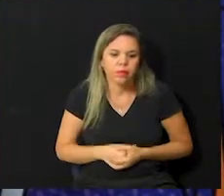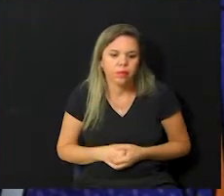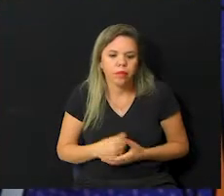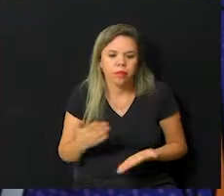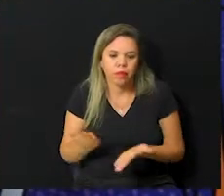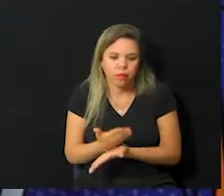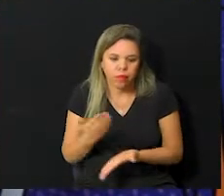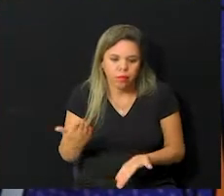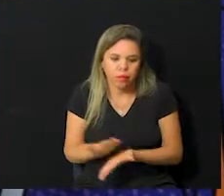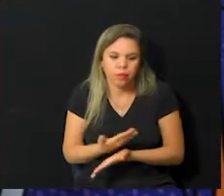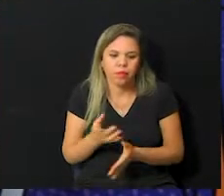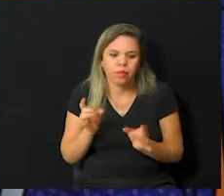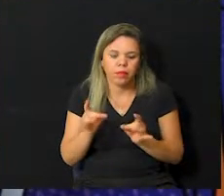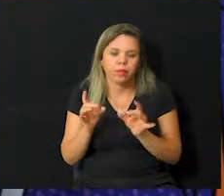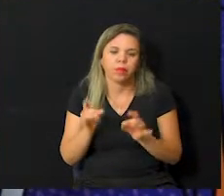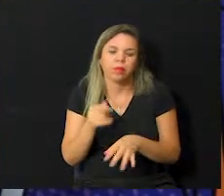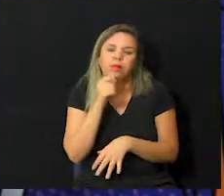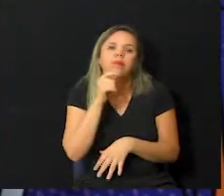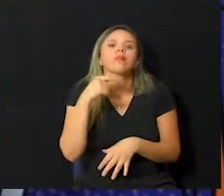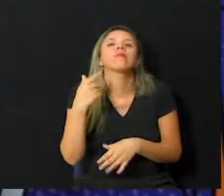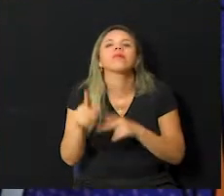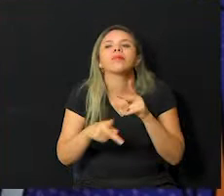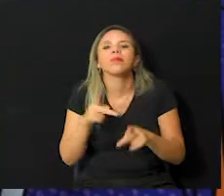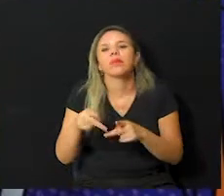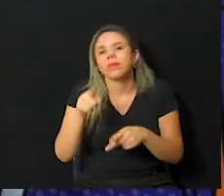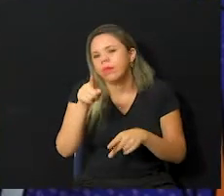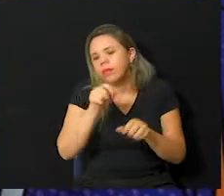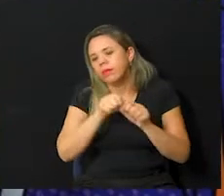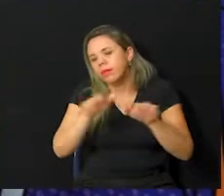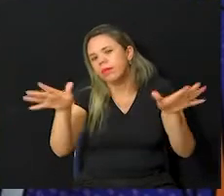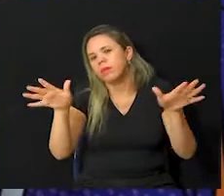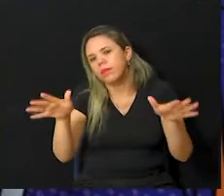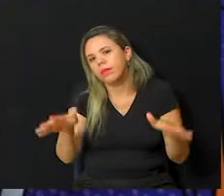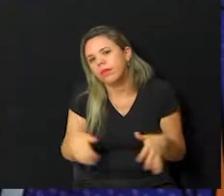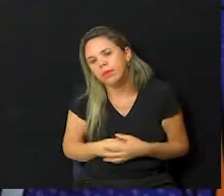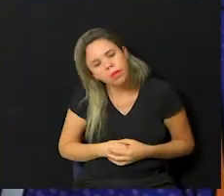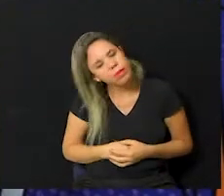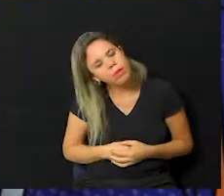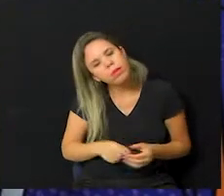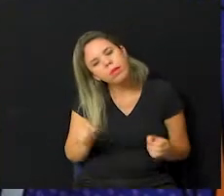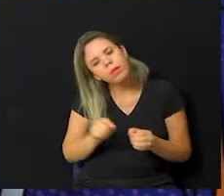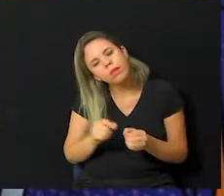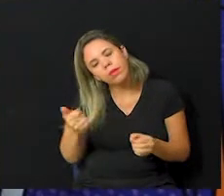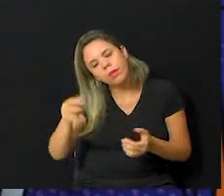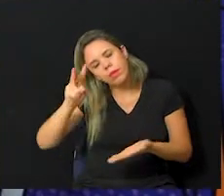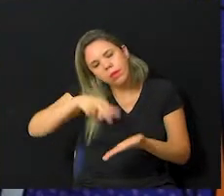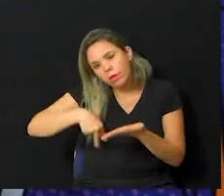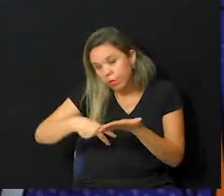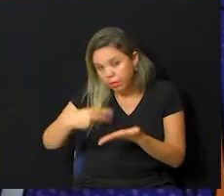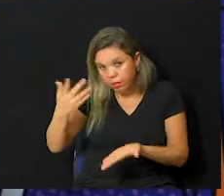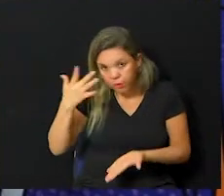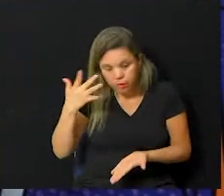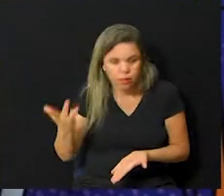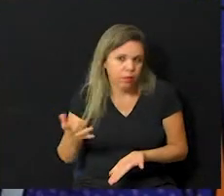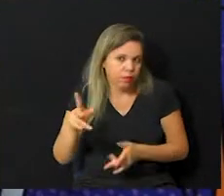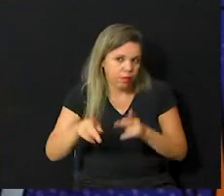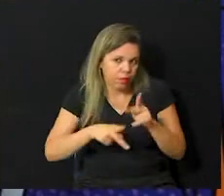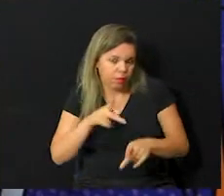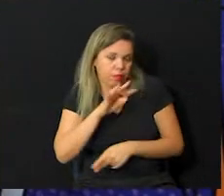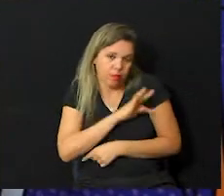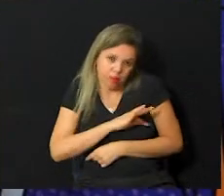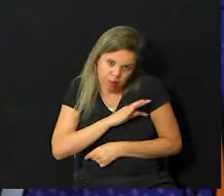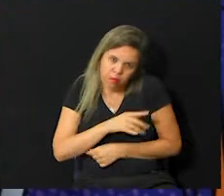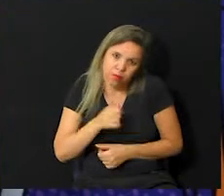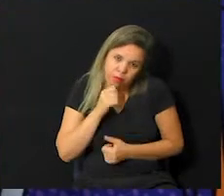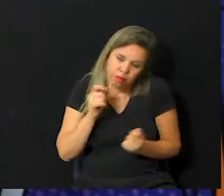sabe que o livro está em pré-venda, mas para as pessoas que você distribuiu ali para poder fazer uma primeira leitura, tirando as